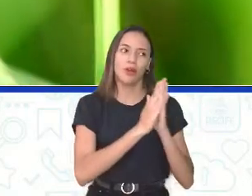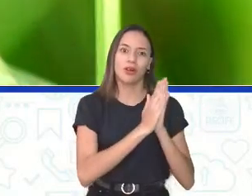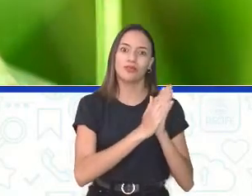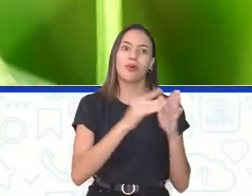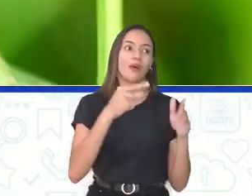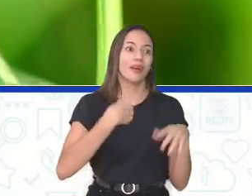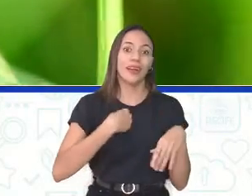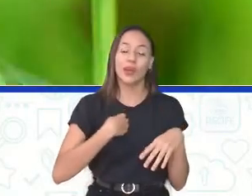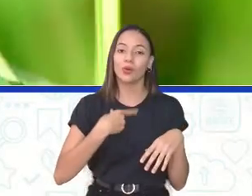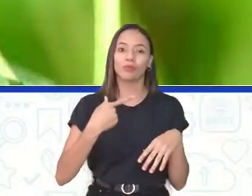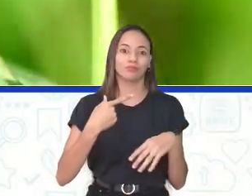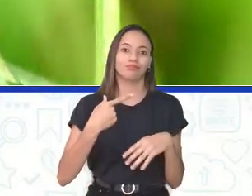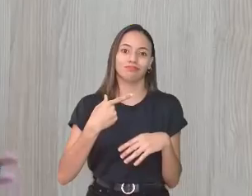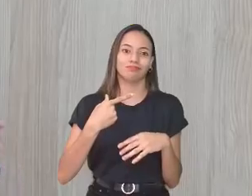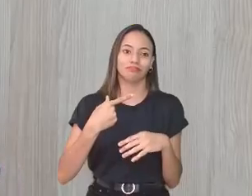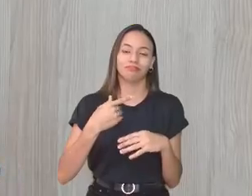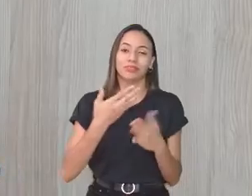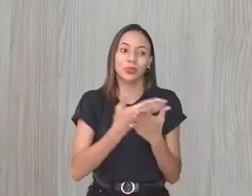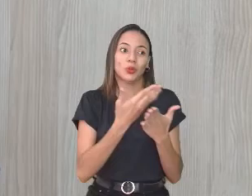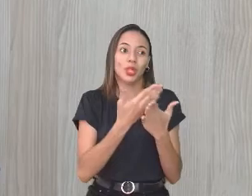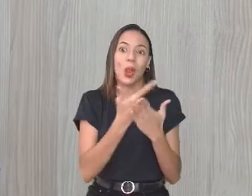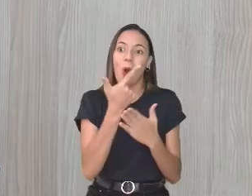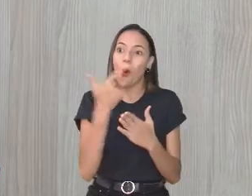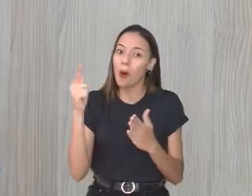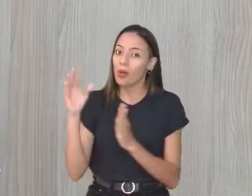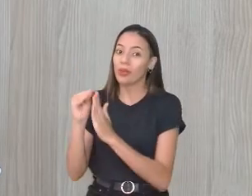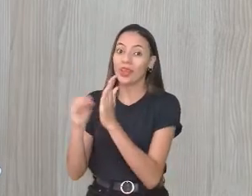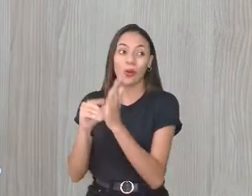fui acumulando outras coisas.